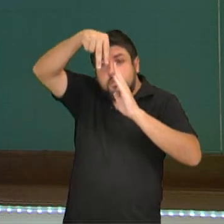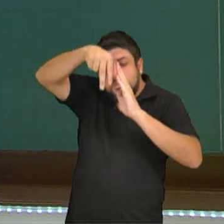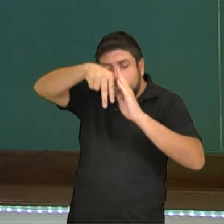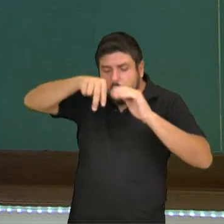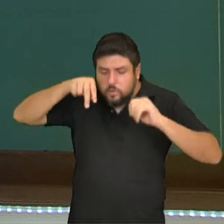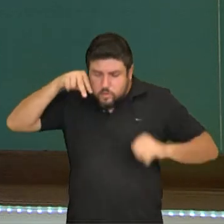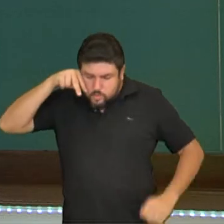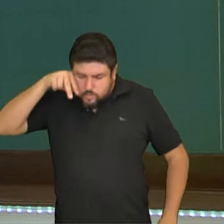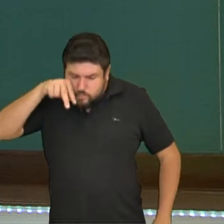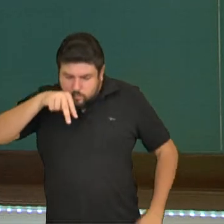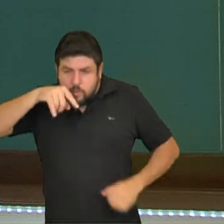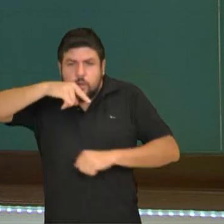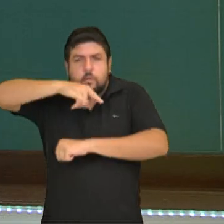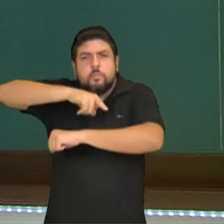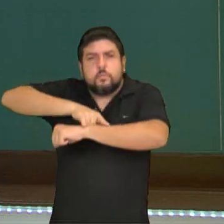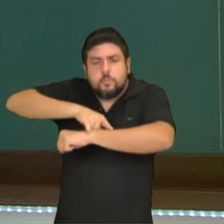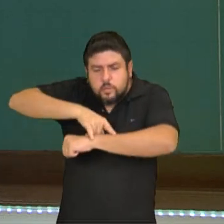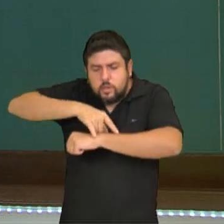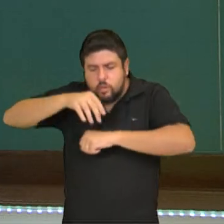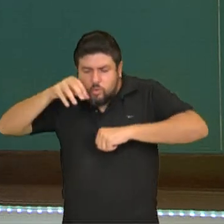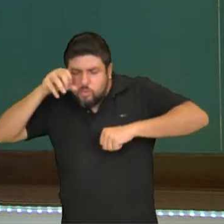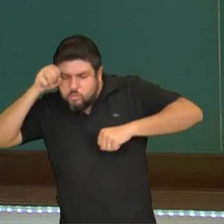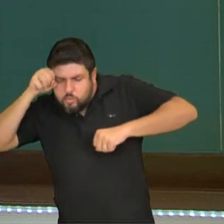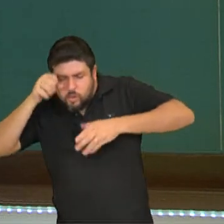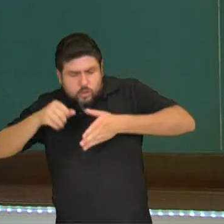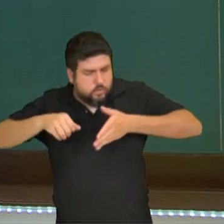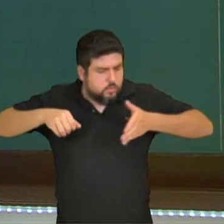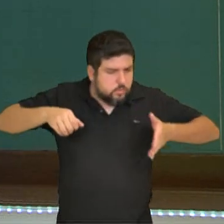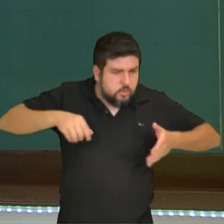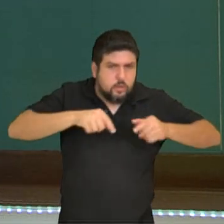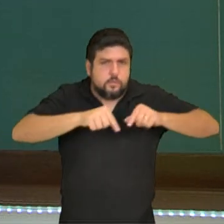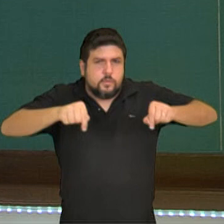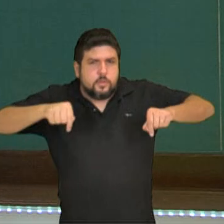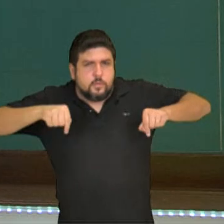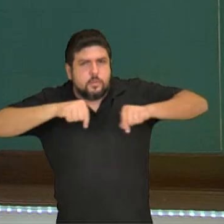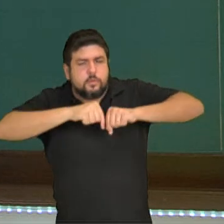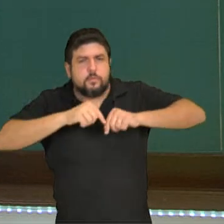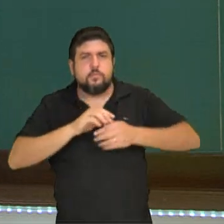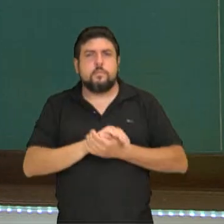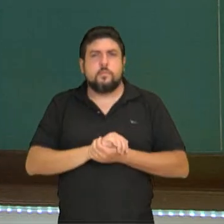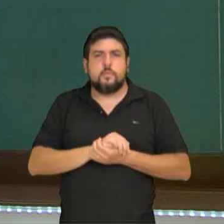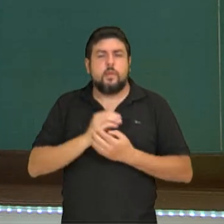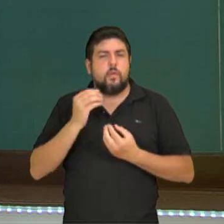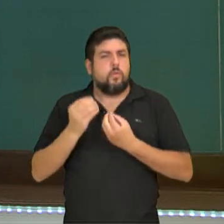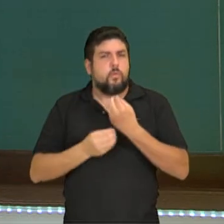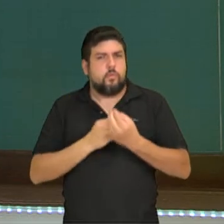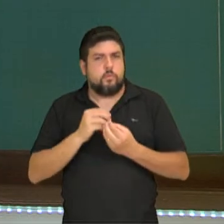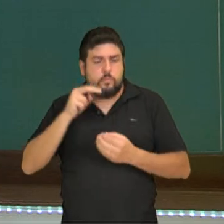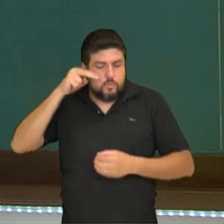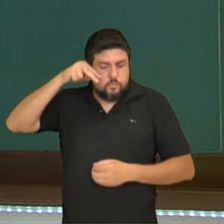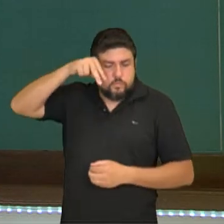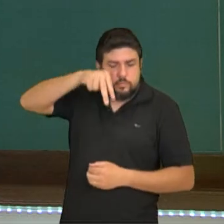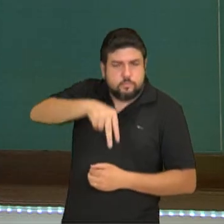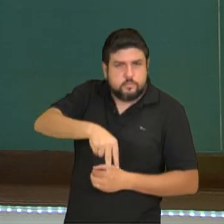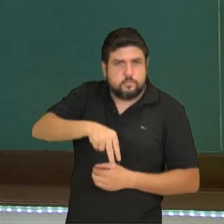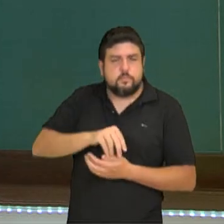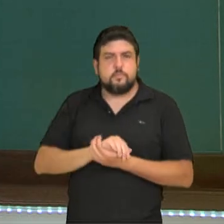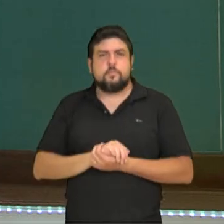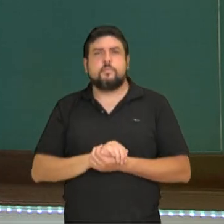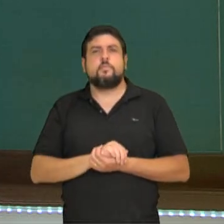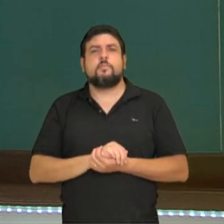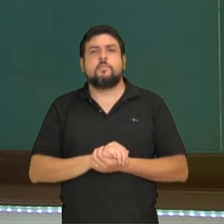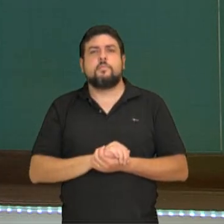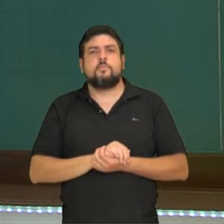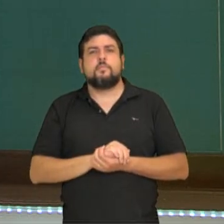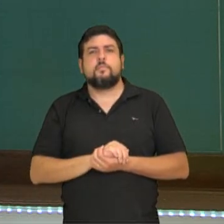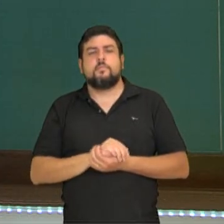banheiro, suíte, o quarto, né? O quarto, banheiro ali, sala de estar, hall. Então é como eu visualizo ela de cima. E com isso eu